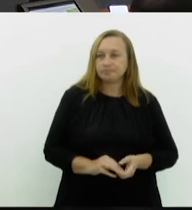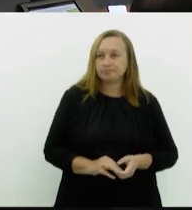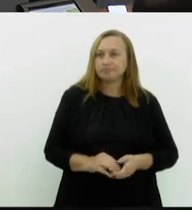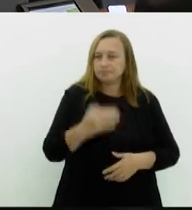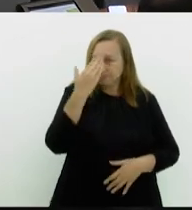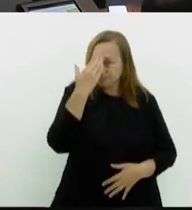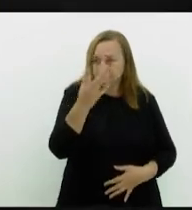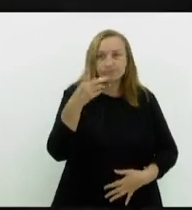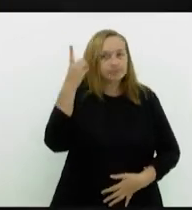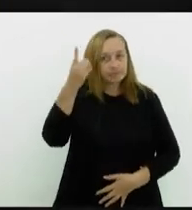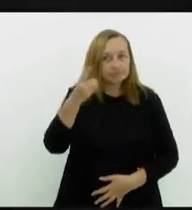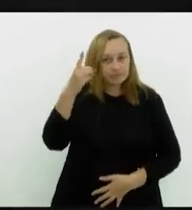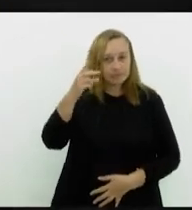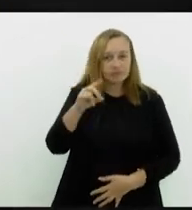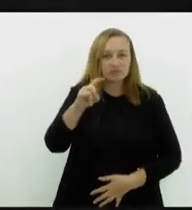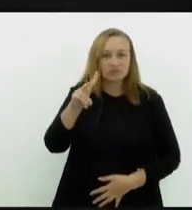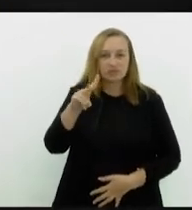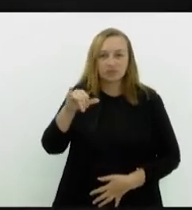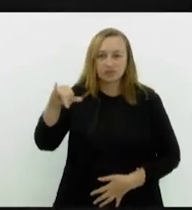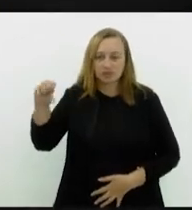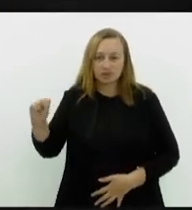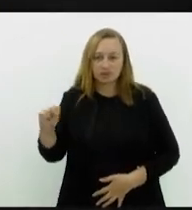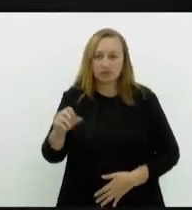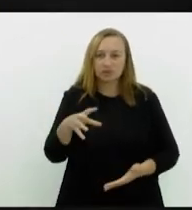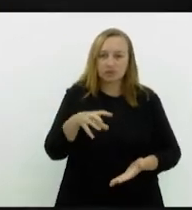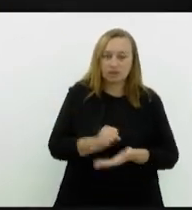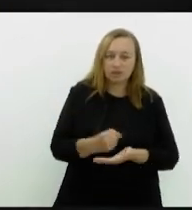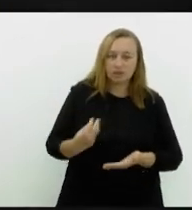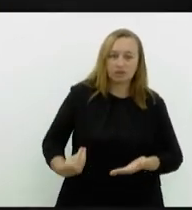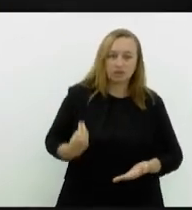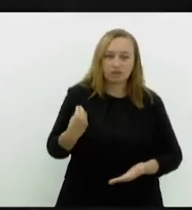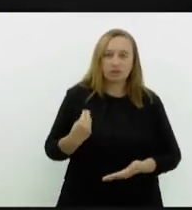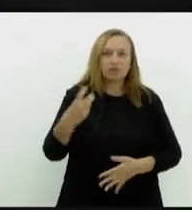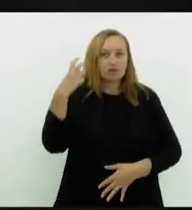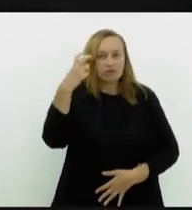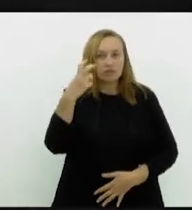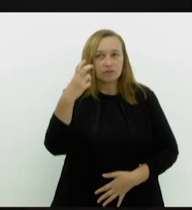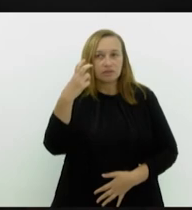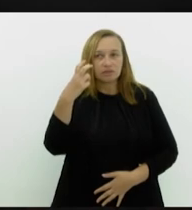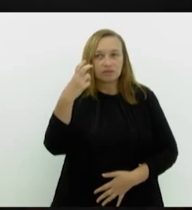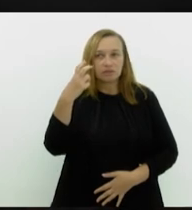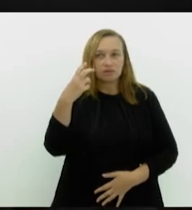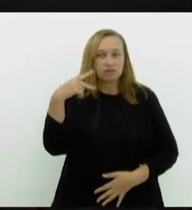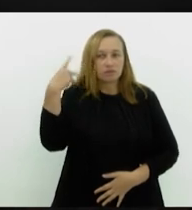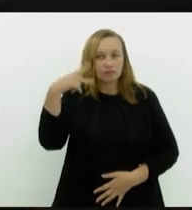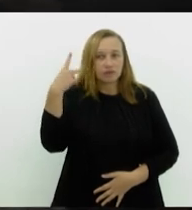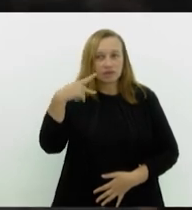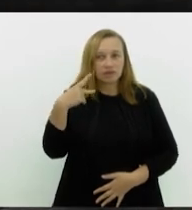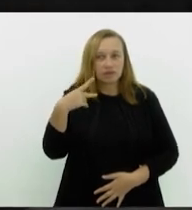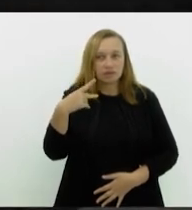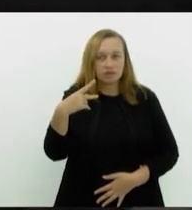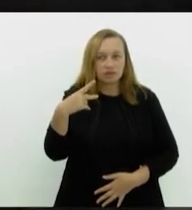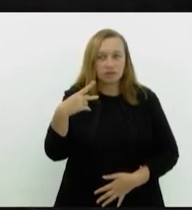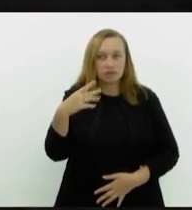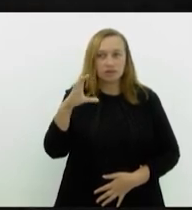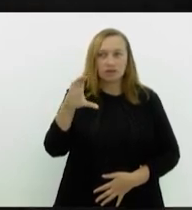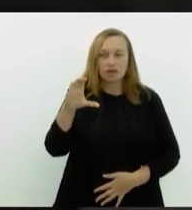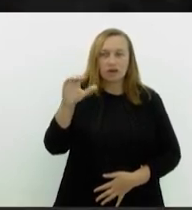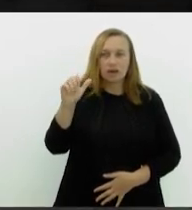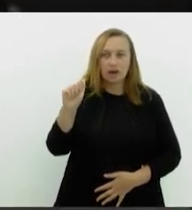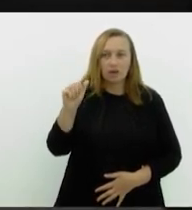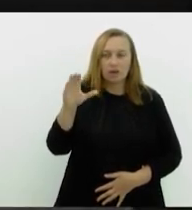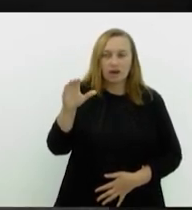Obrigado, deputado Vinícius Cozzolino. Gostaria de registrar a presença do vereador, vice-presidente da Câmara de Caucaia, no